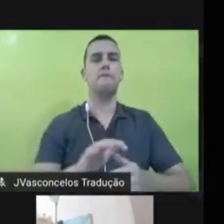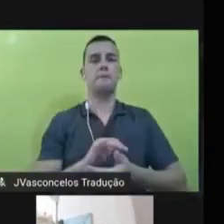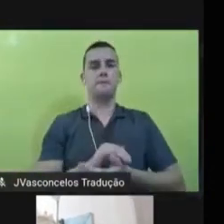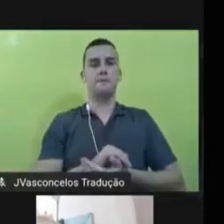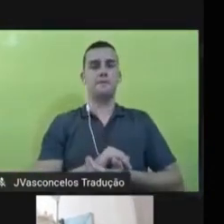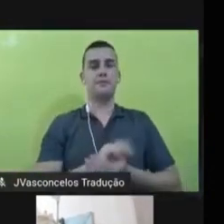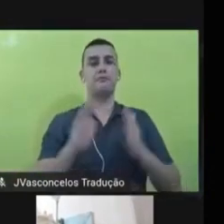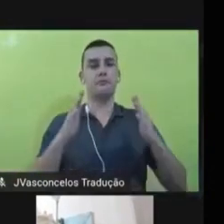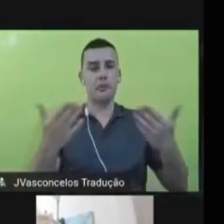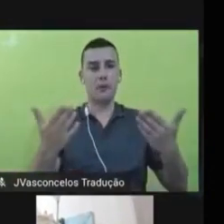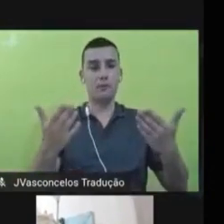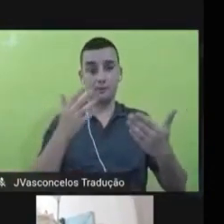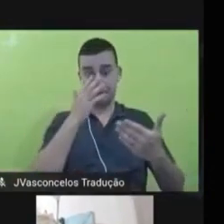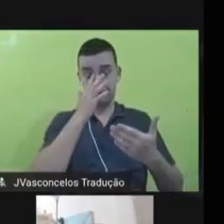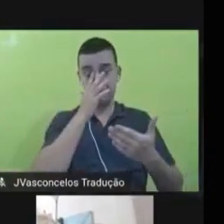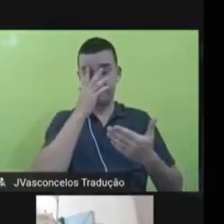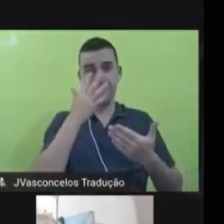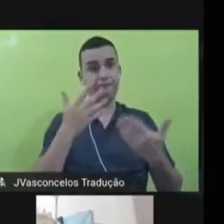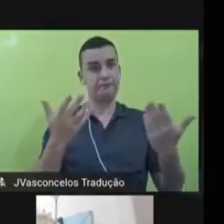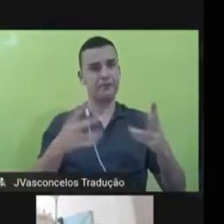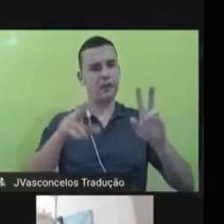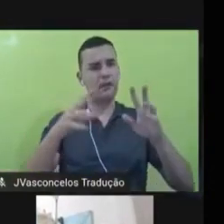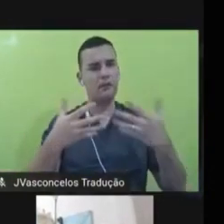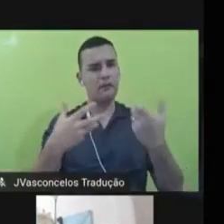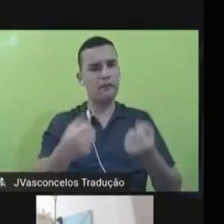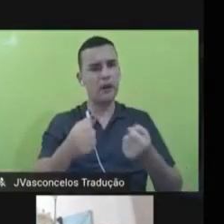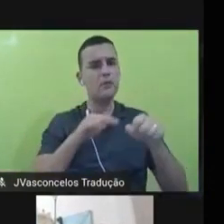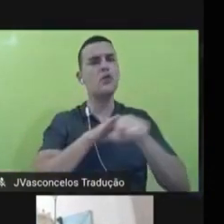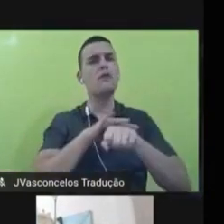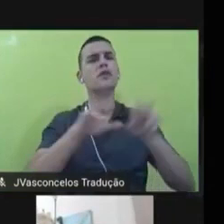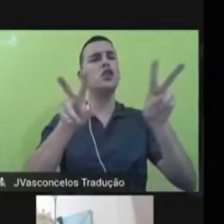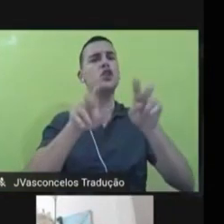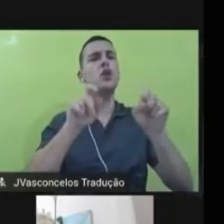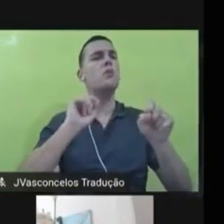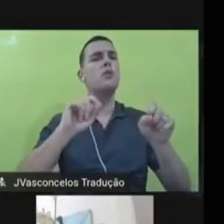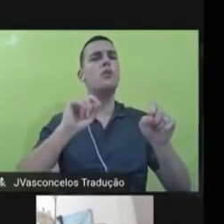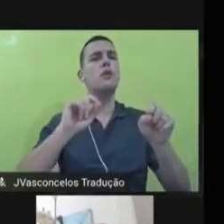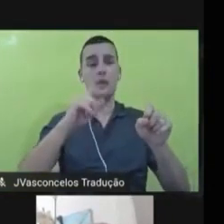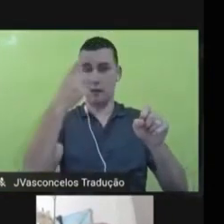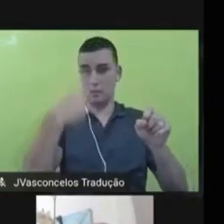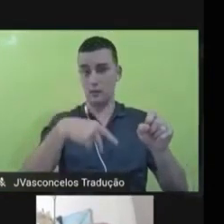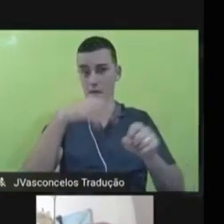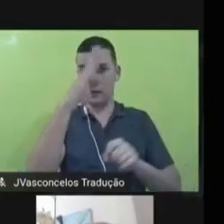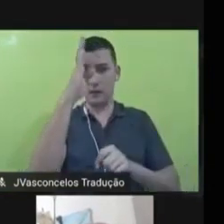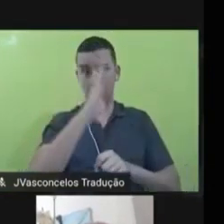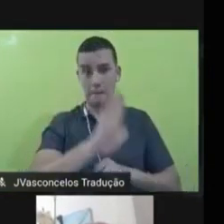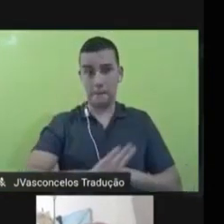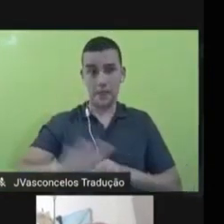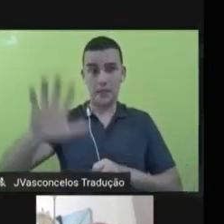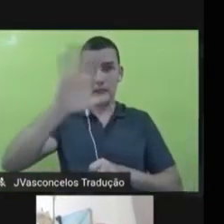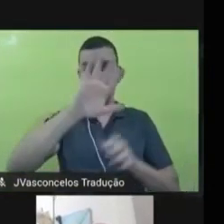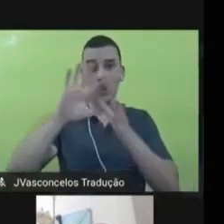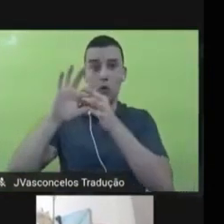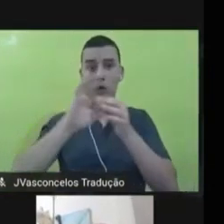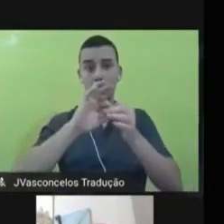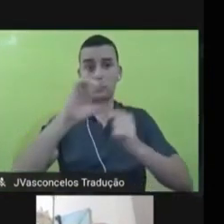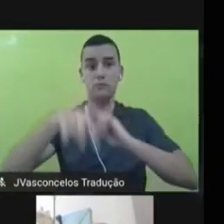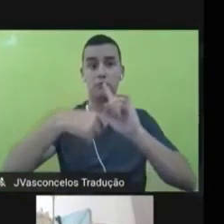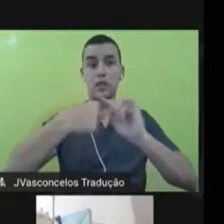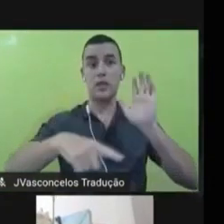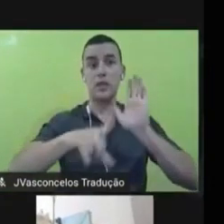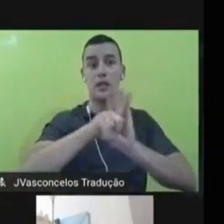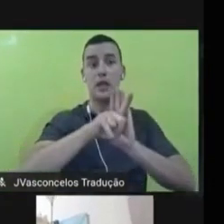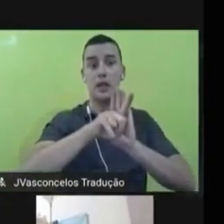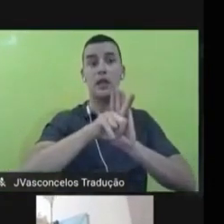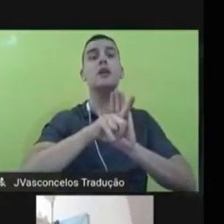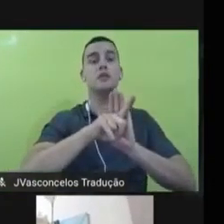Vamos, então, conversar um pouquinho sobre o contexto brasileiro e as legislações, um pouco